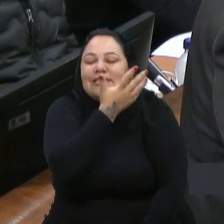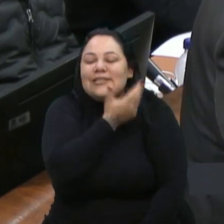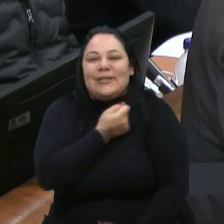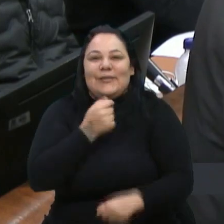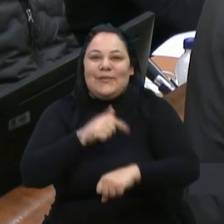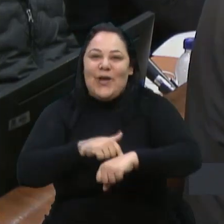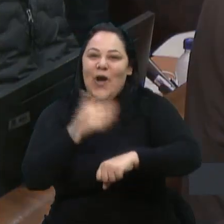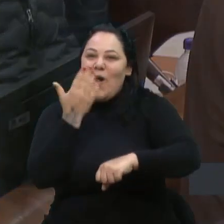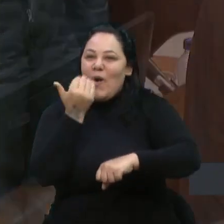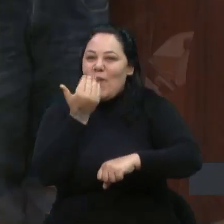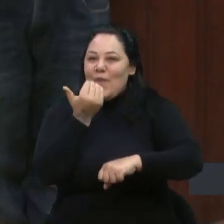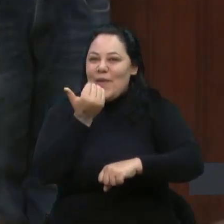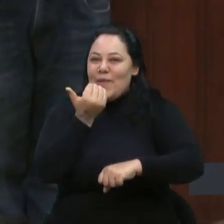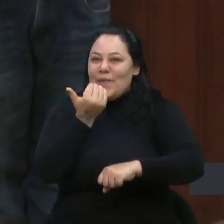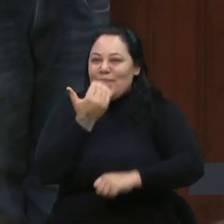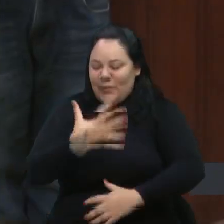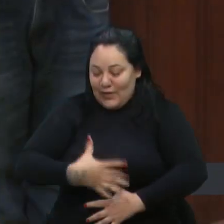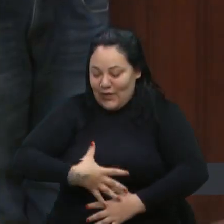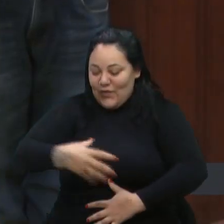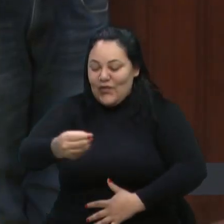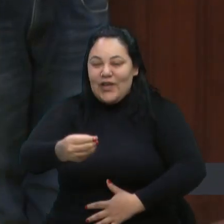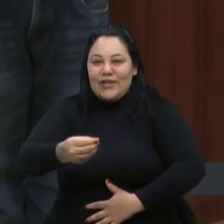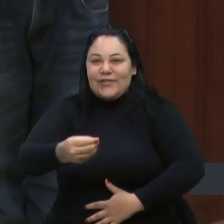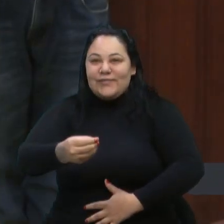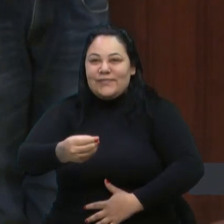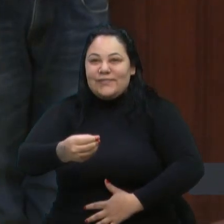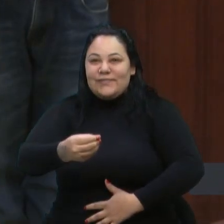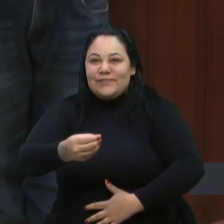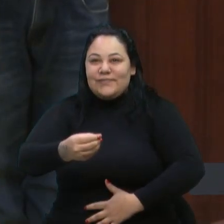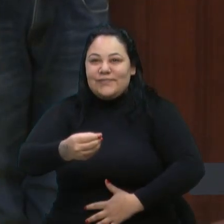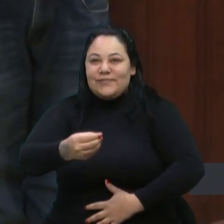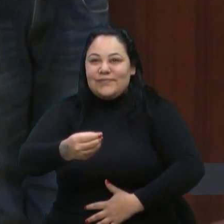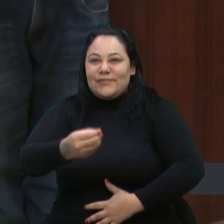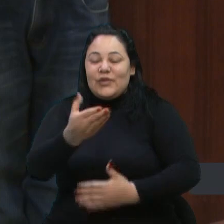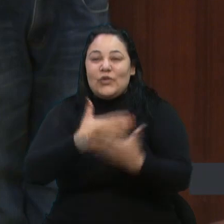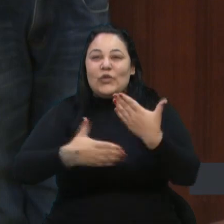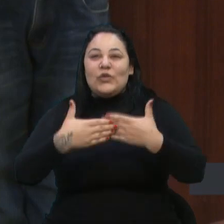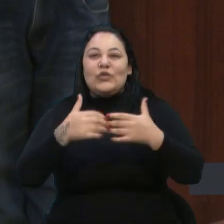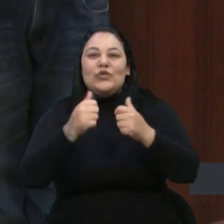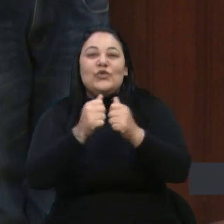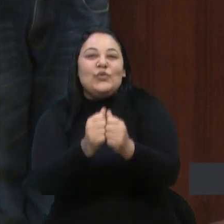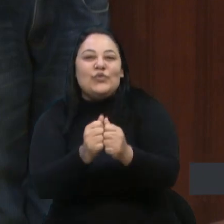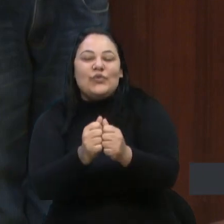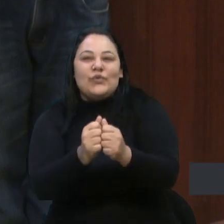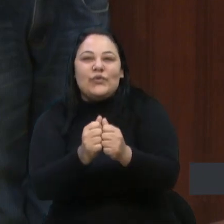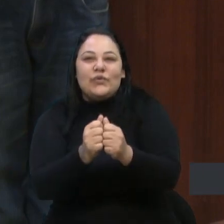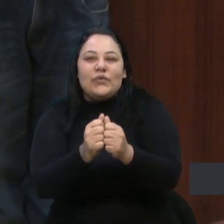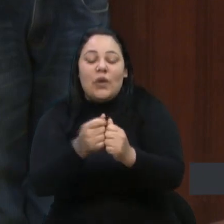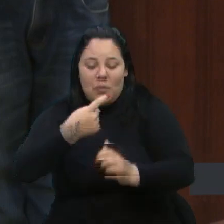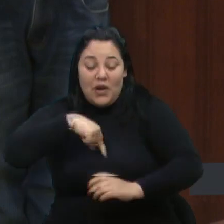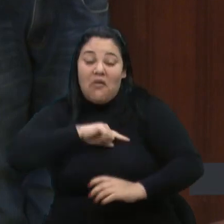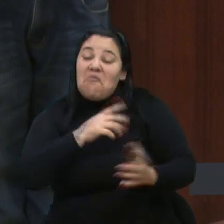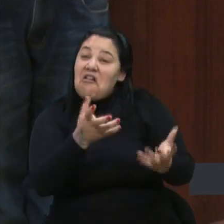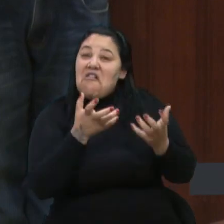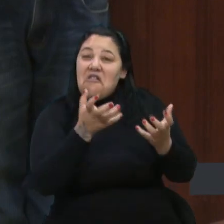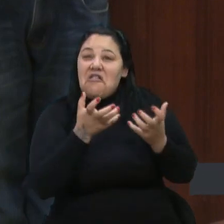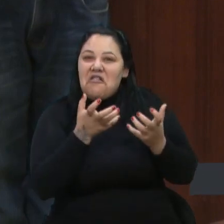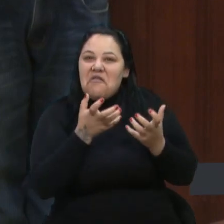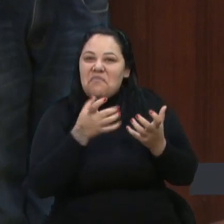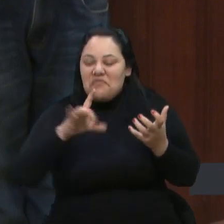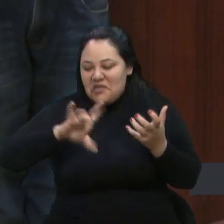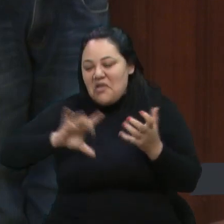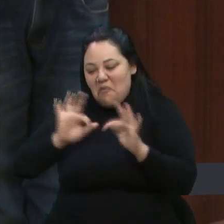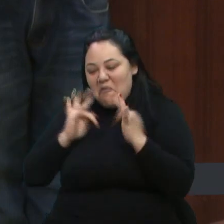filhos rodeia, um grita e outro chora. Para nós é tudo alegria. O que a gente queria, ganhamos